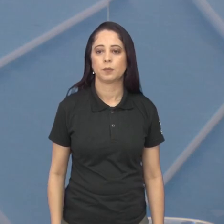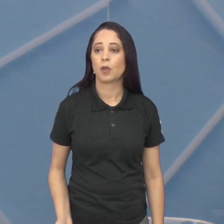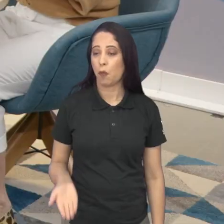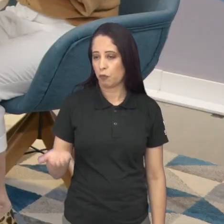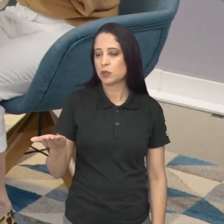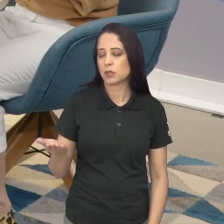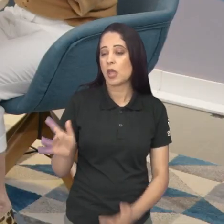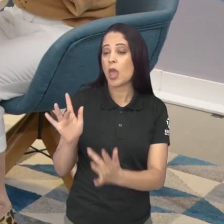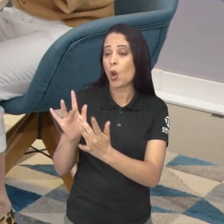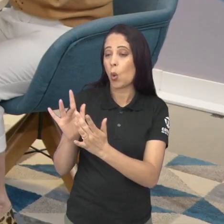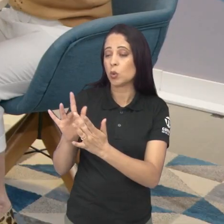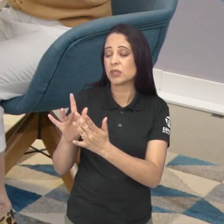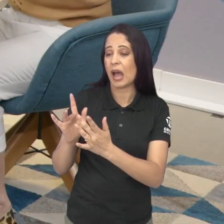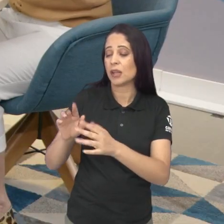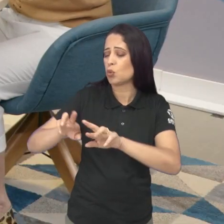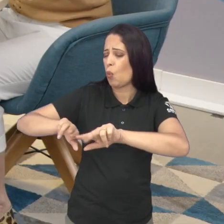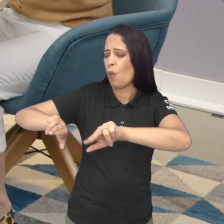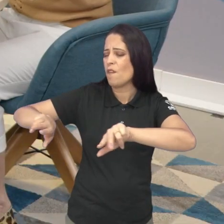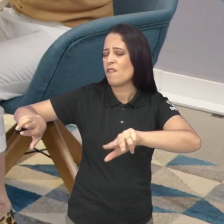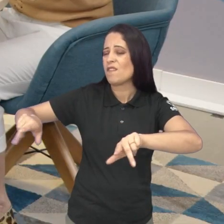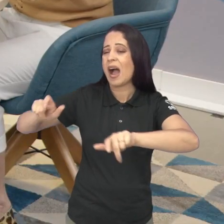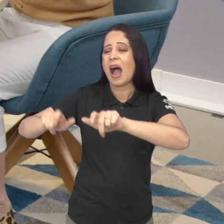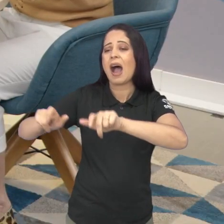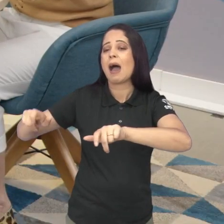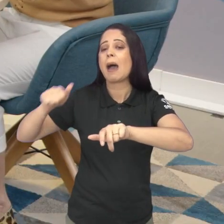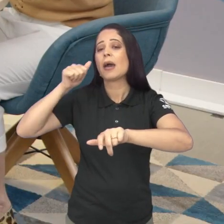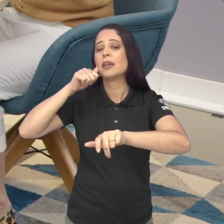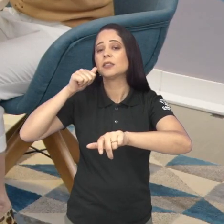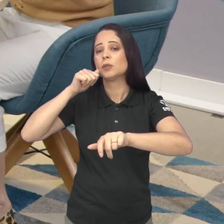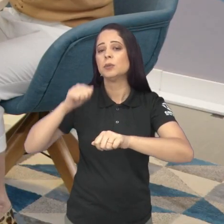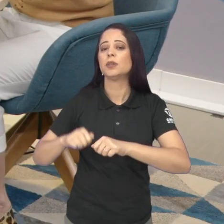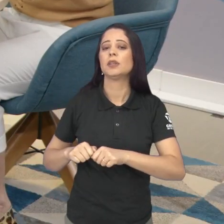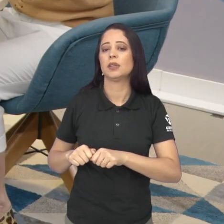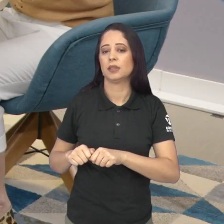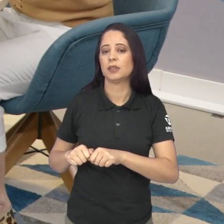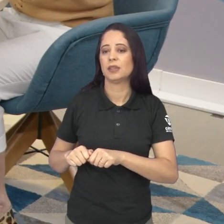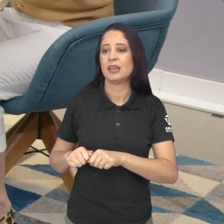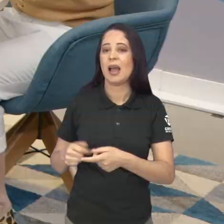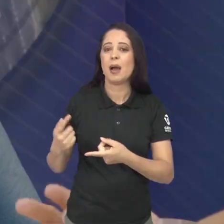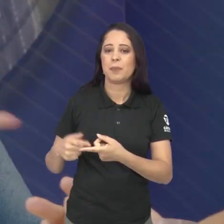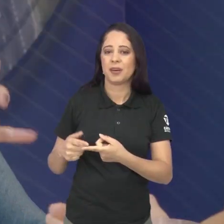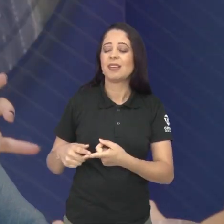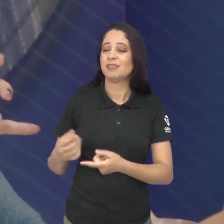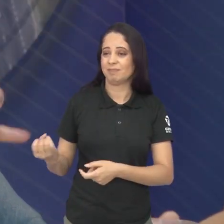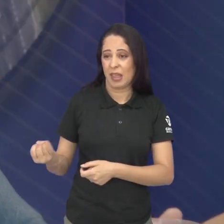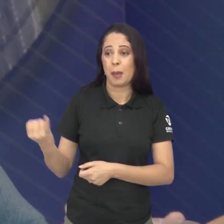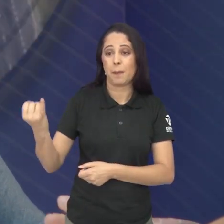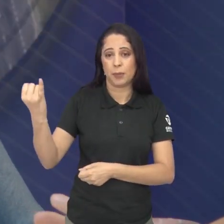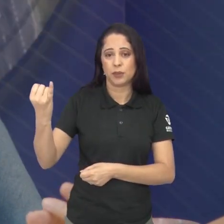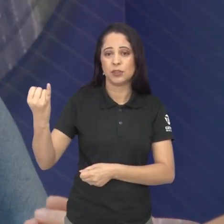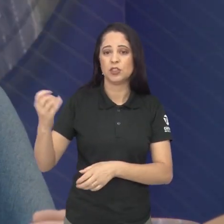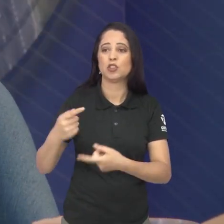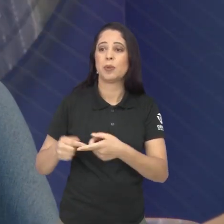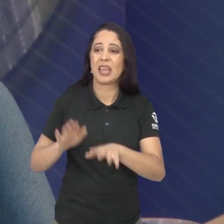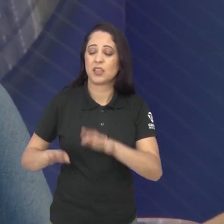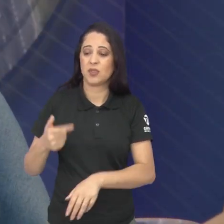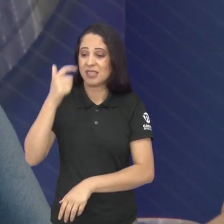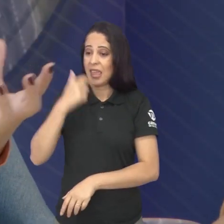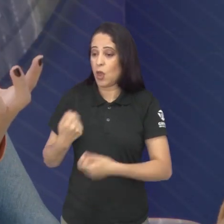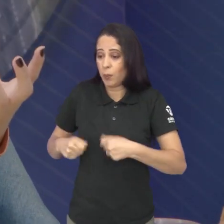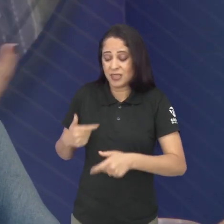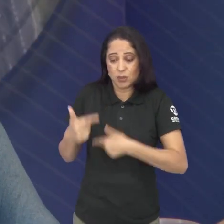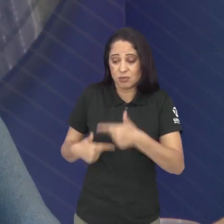tem contato com muitas mães também, isso é muito importante, porque é uma conta que não fecha, né? Muitas vezes, mas eu